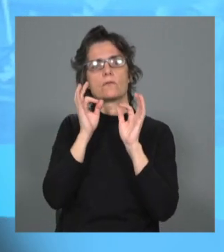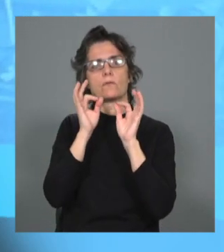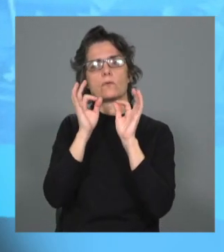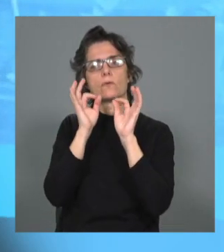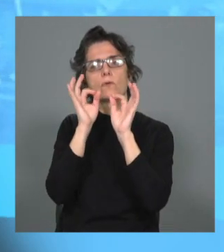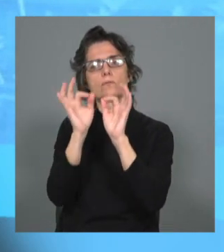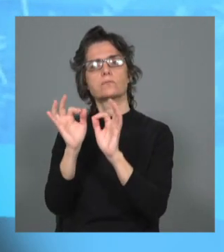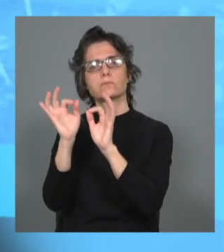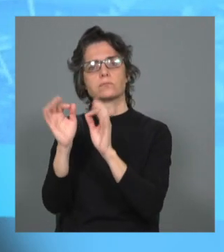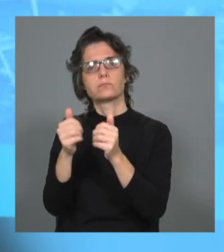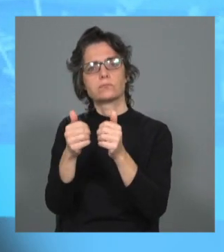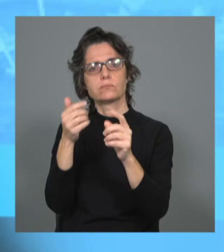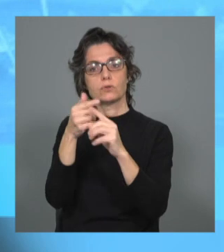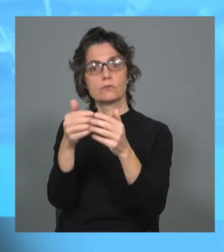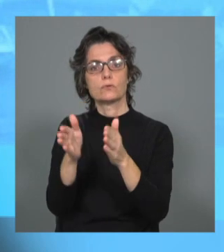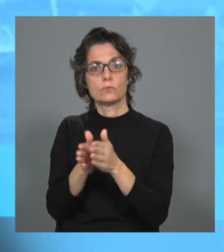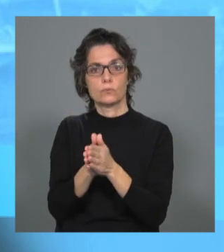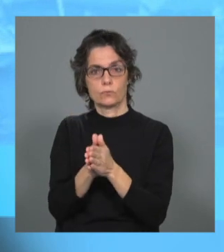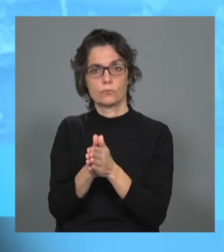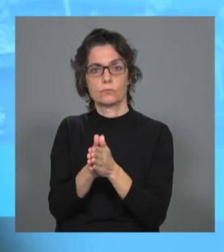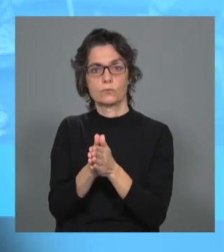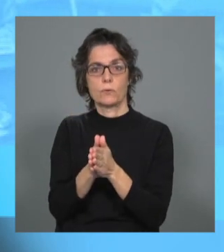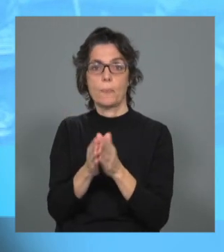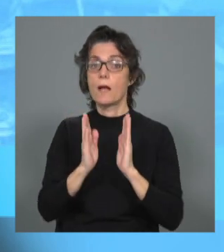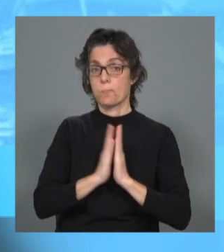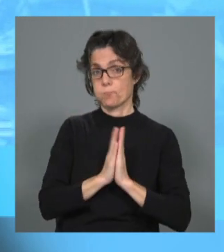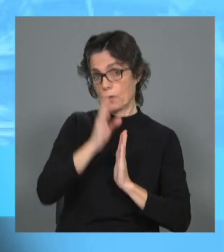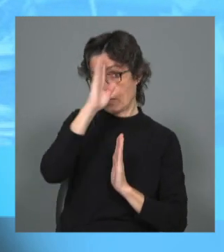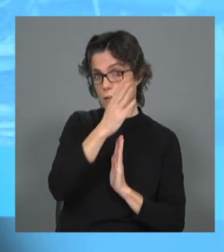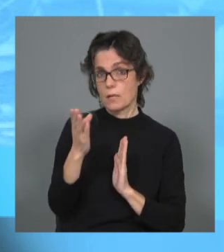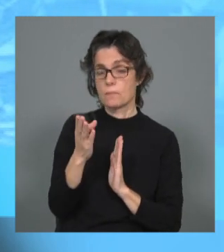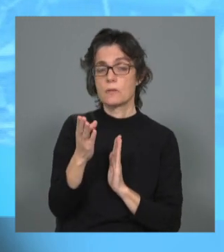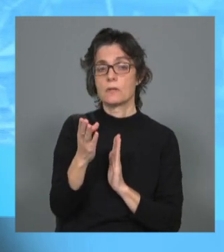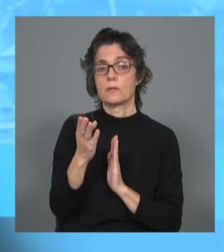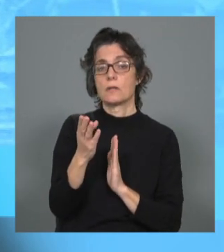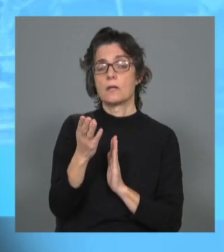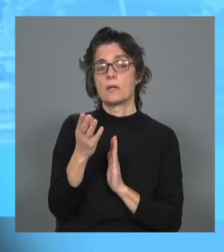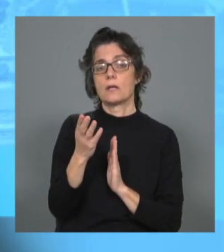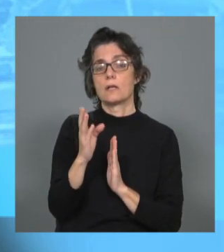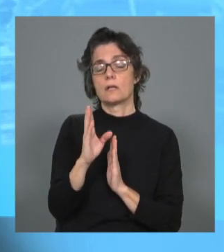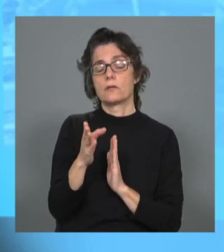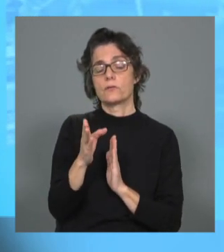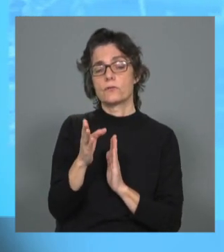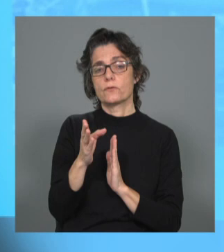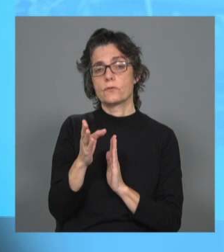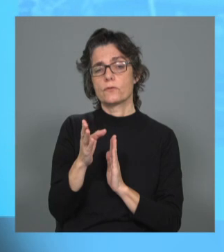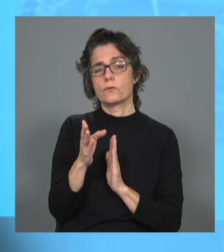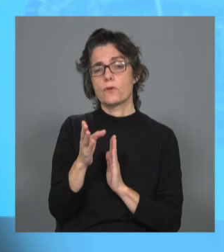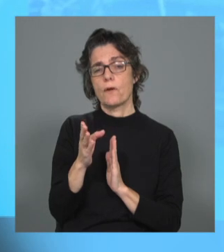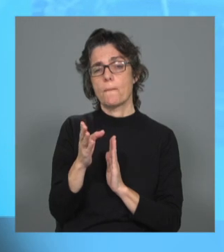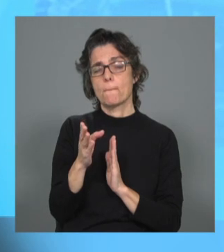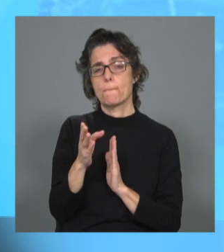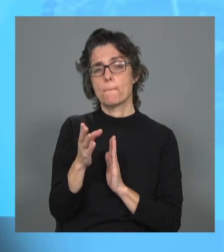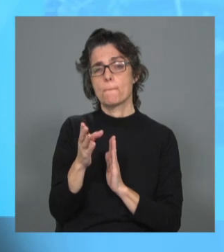Igreja abandonou já, não é de agora, a vontade ou